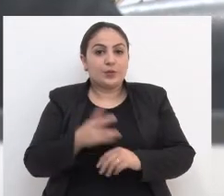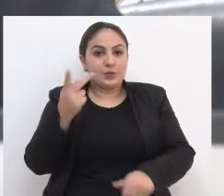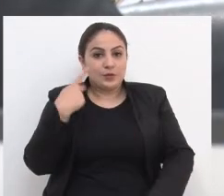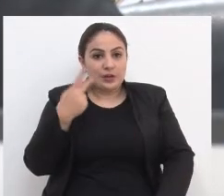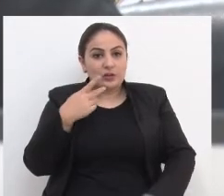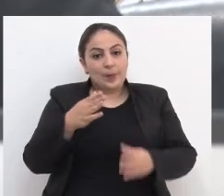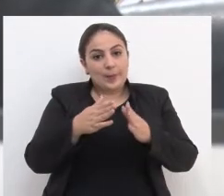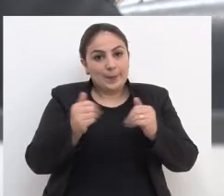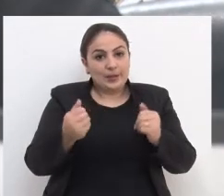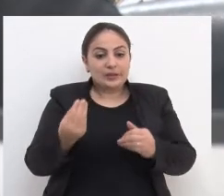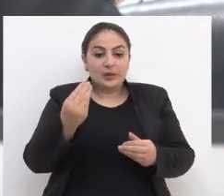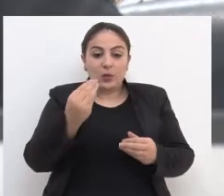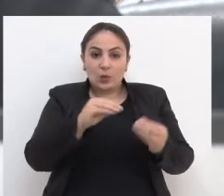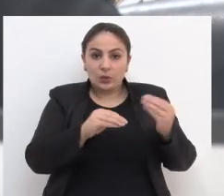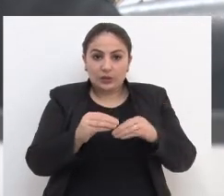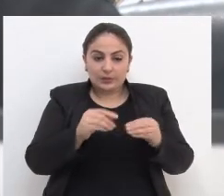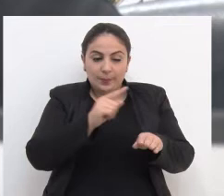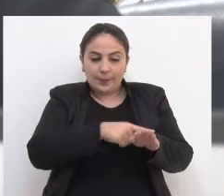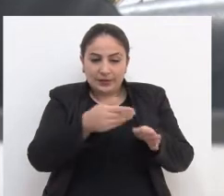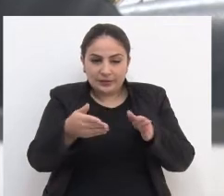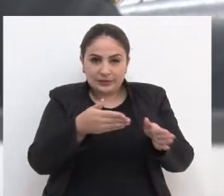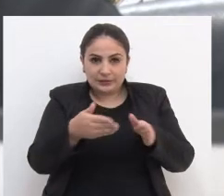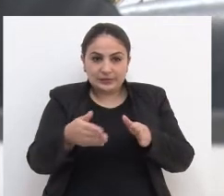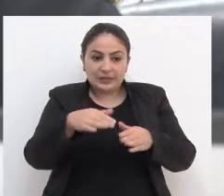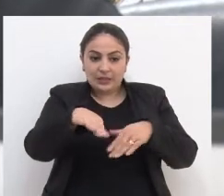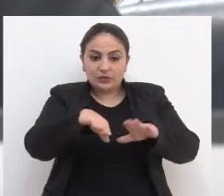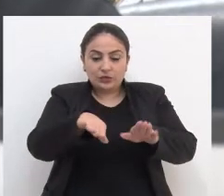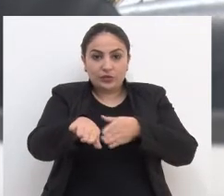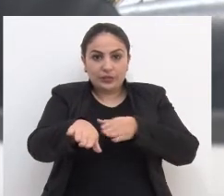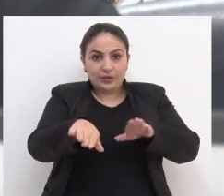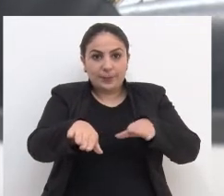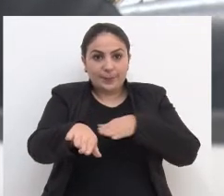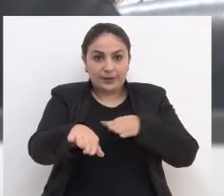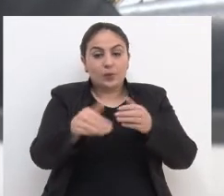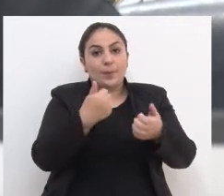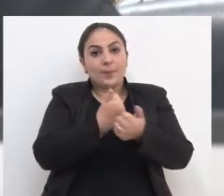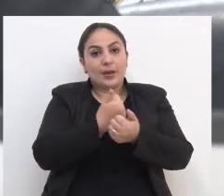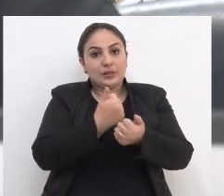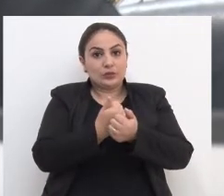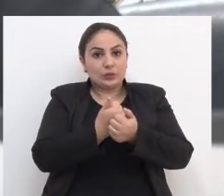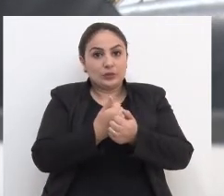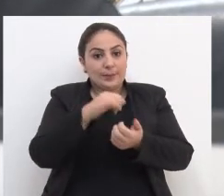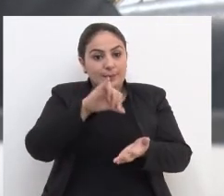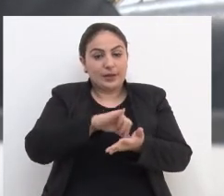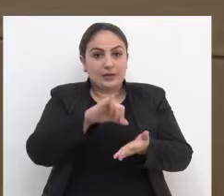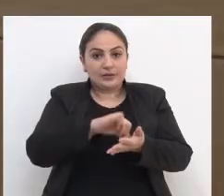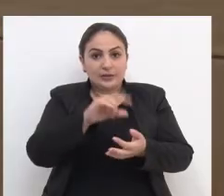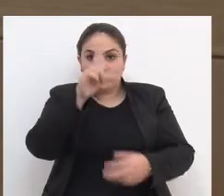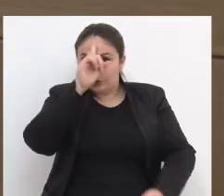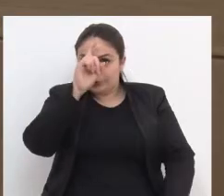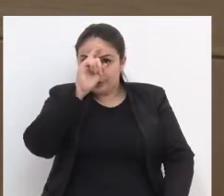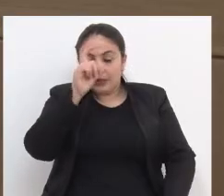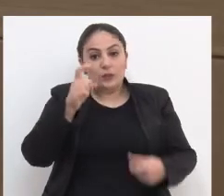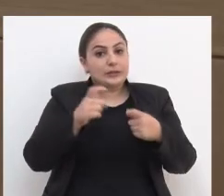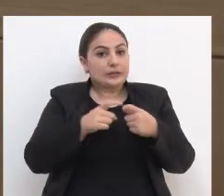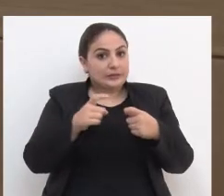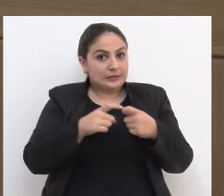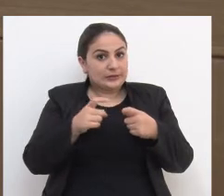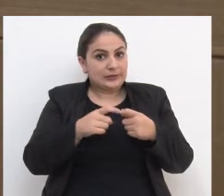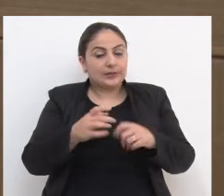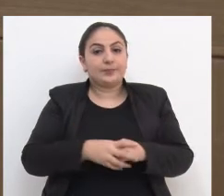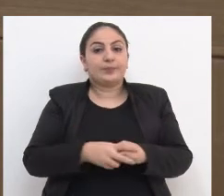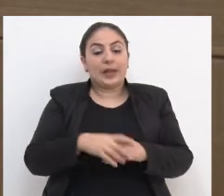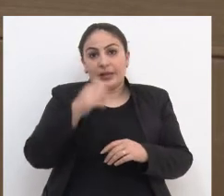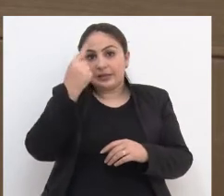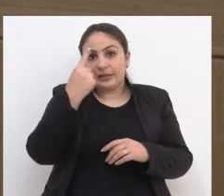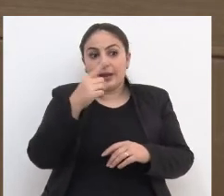parlamentar pede que seja demarcado o estacionamento em torno da praça do Hospital de Clínicas. A ideia é garantir